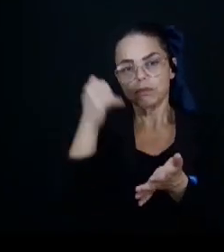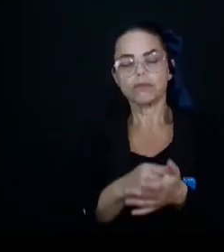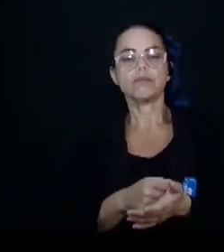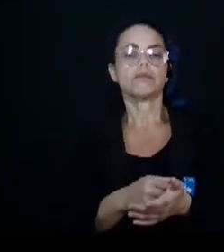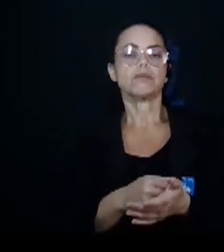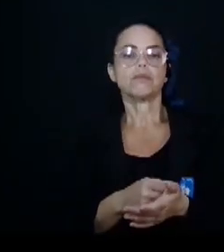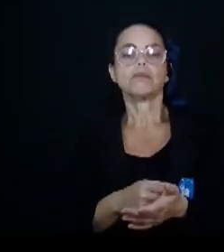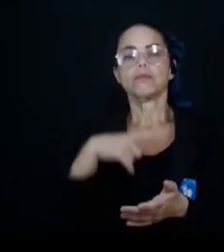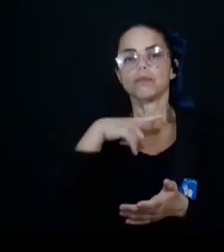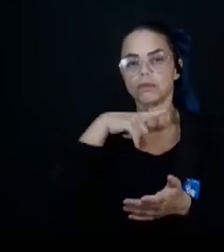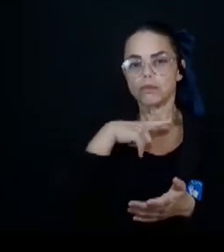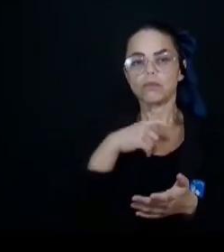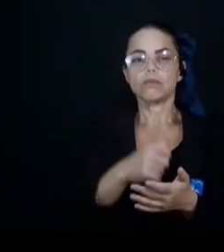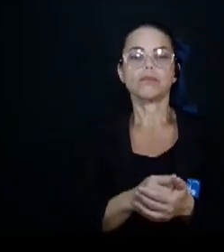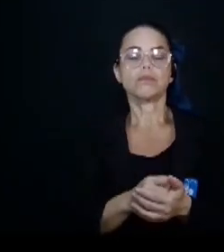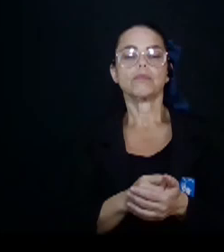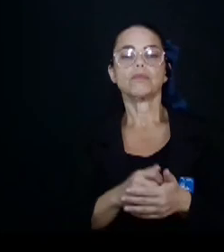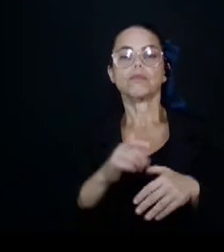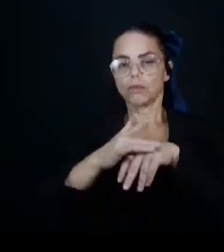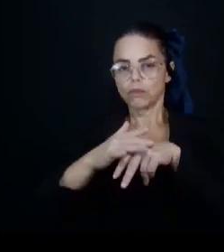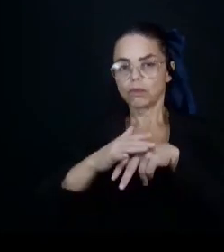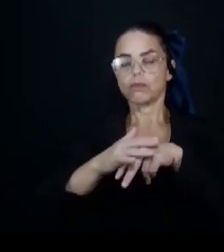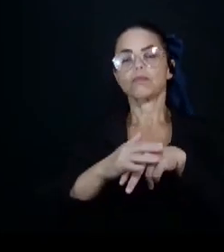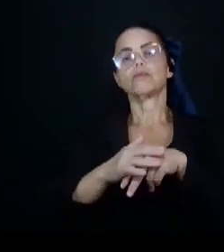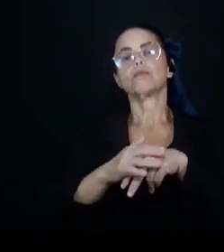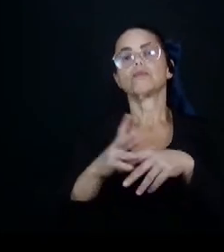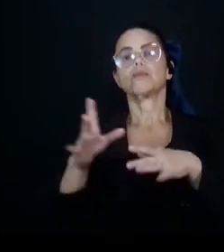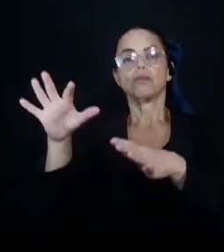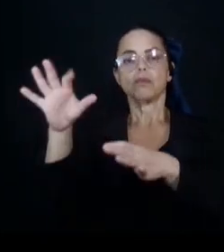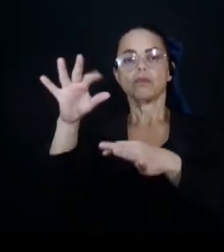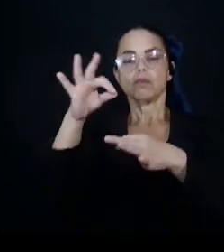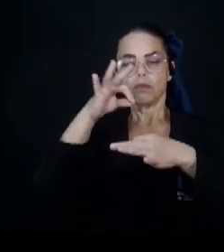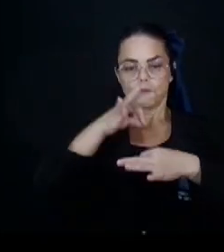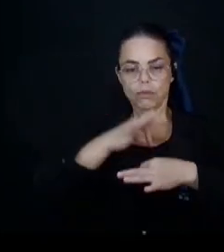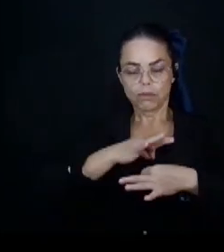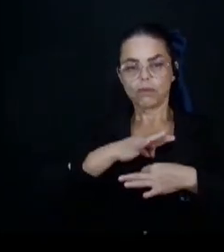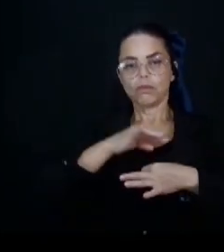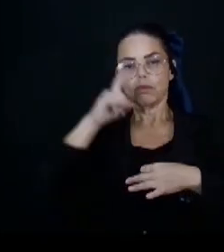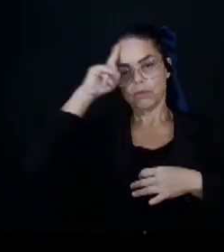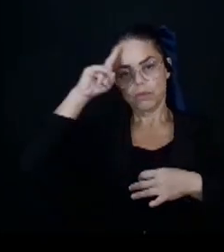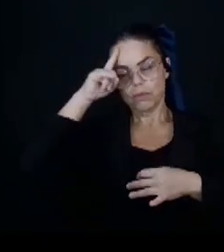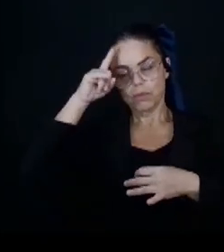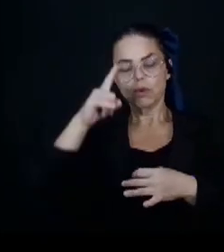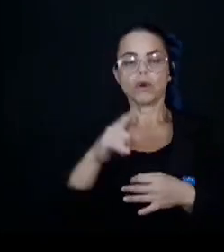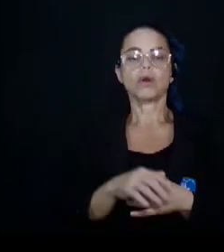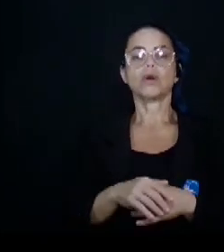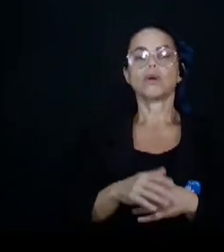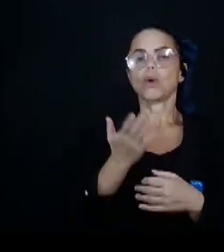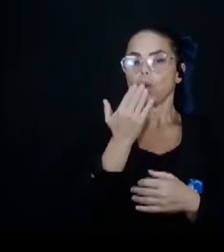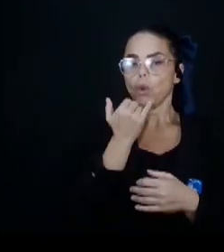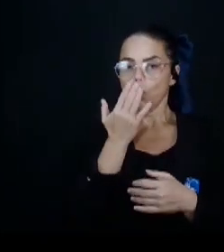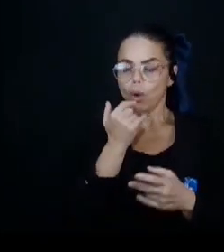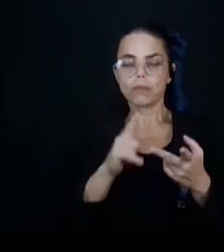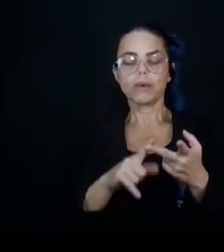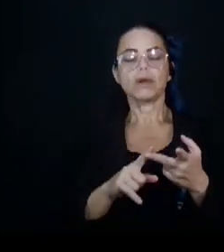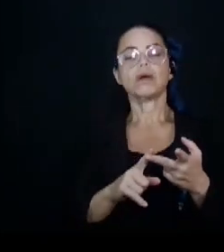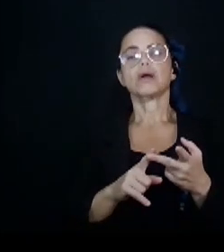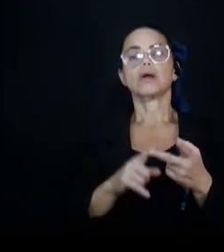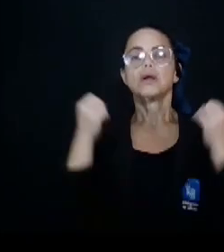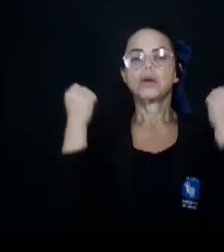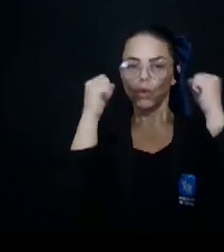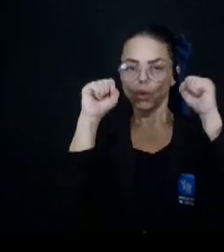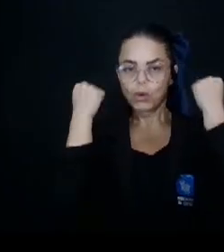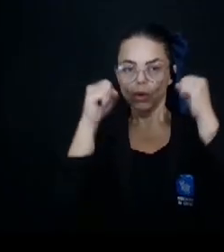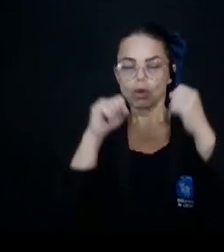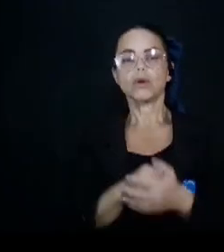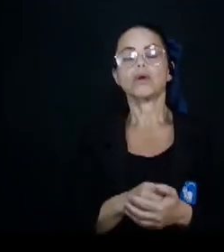a doença, que foi transplantado no dia a dia. Alimentação, atividade, tem algum medicamento